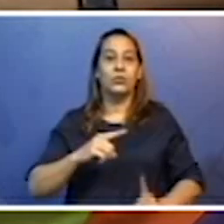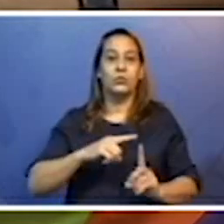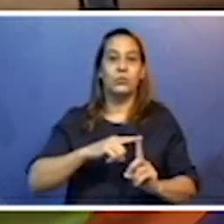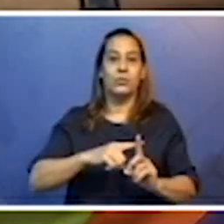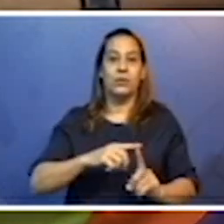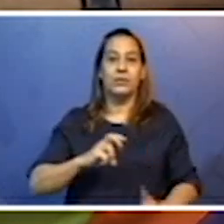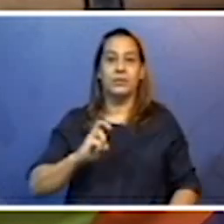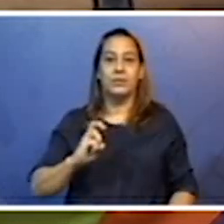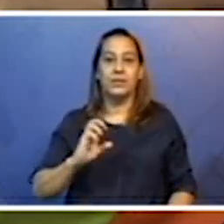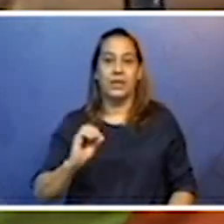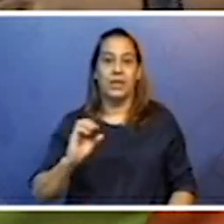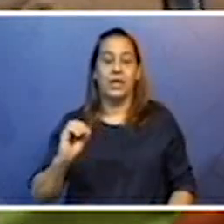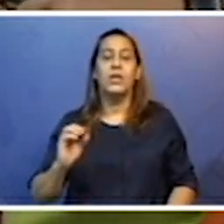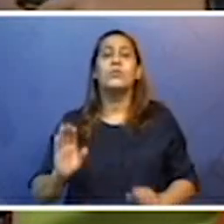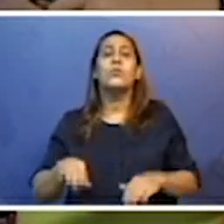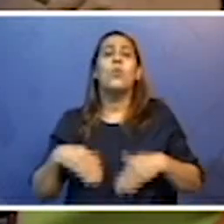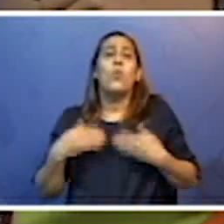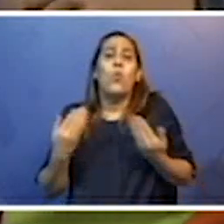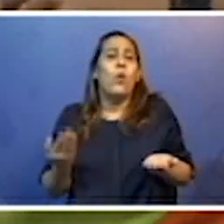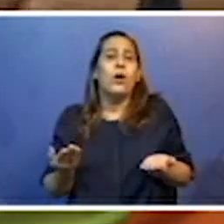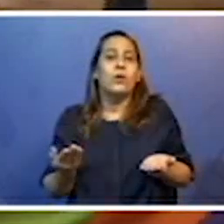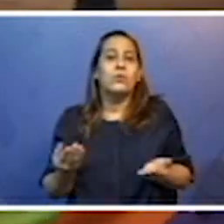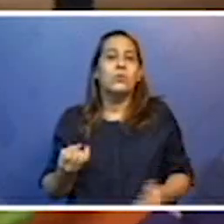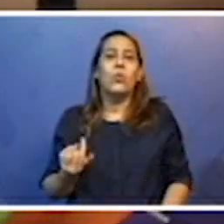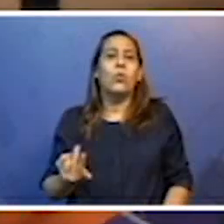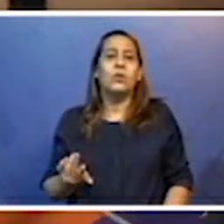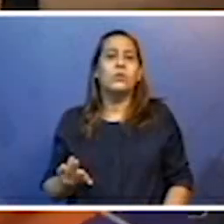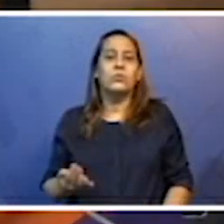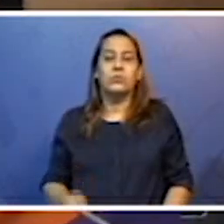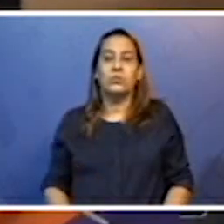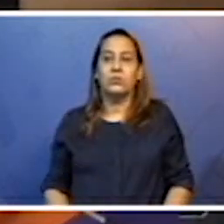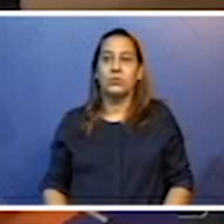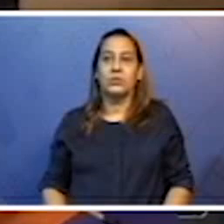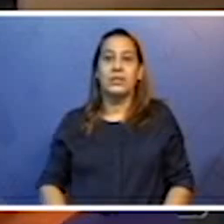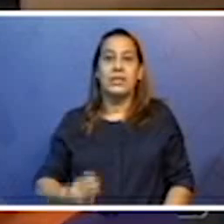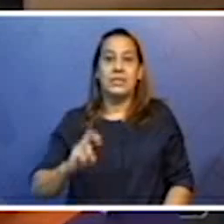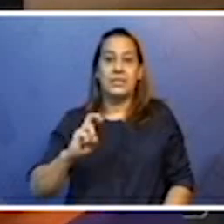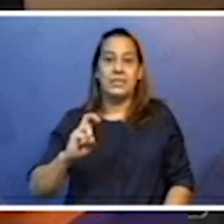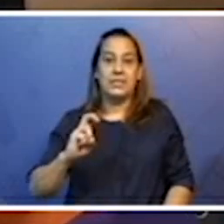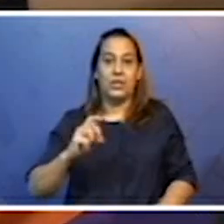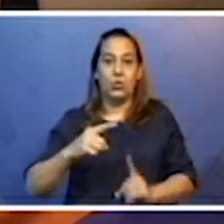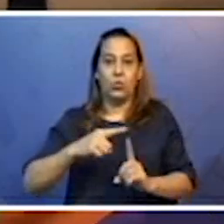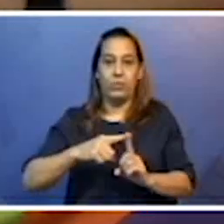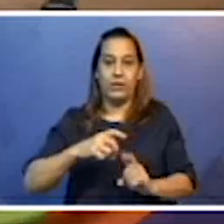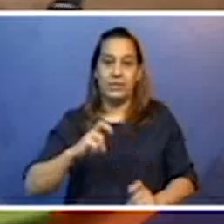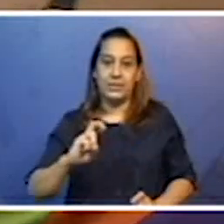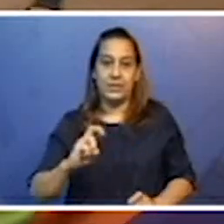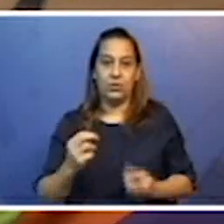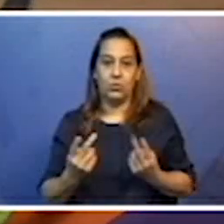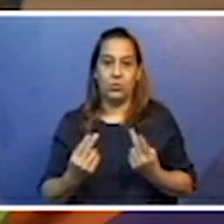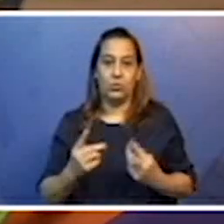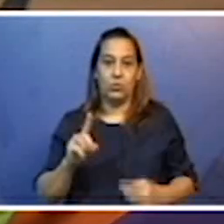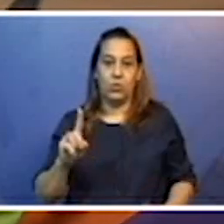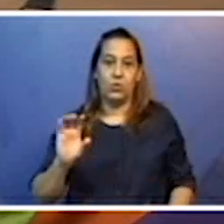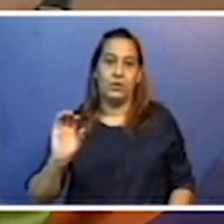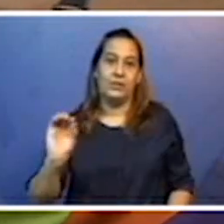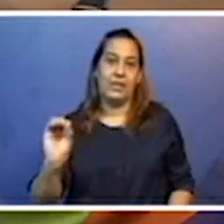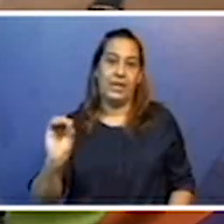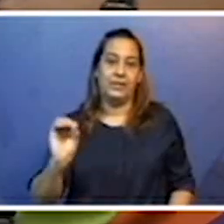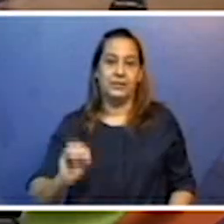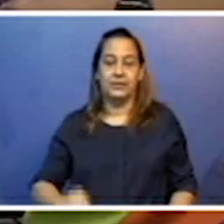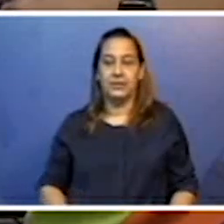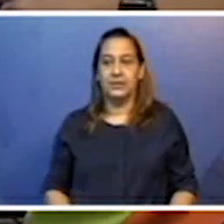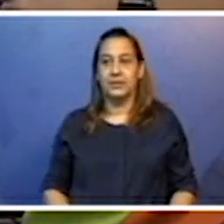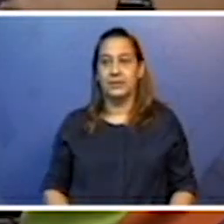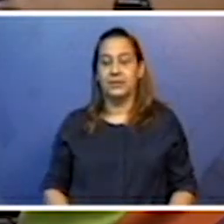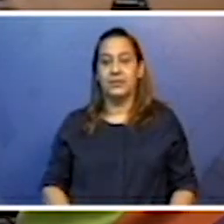Fala aí para a professora. E aí? 5 mais 5 é quanto? Não é 10? E 500